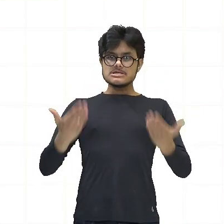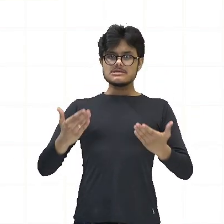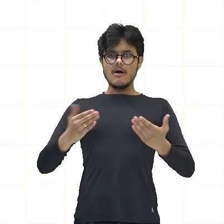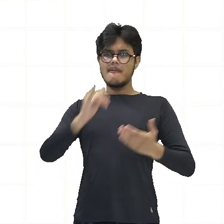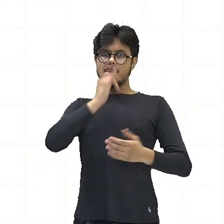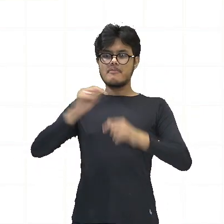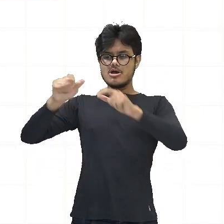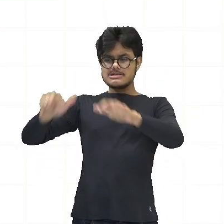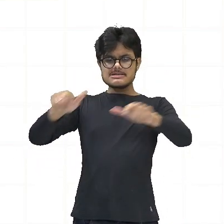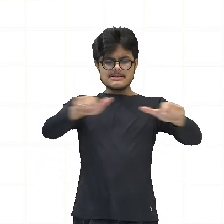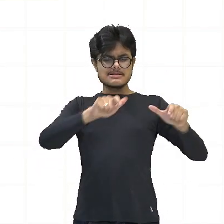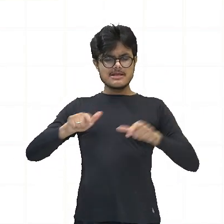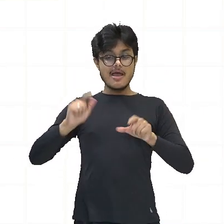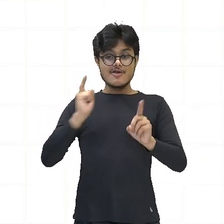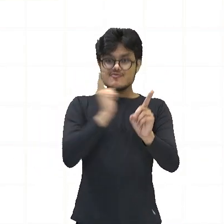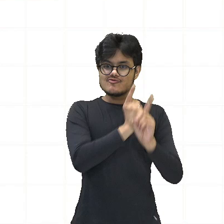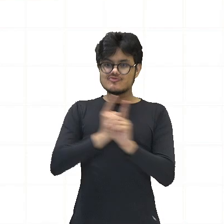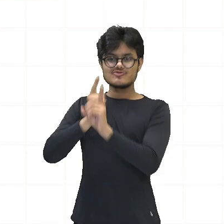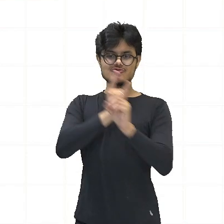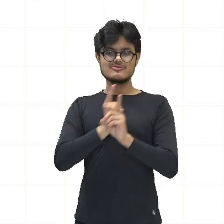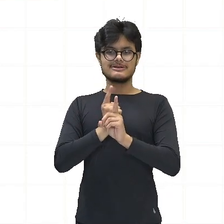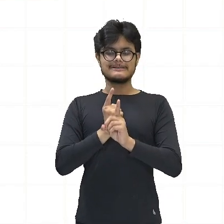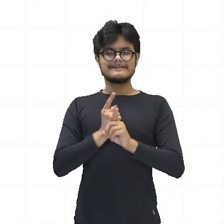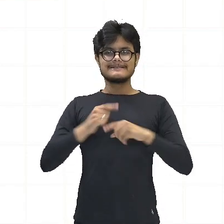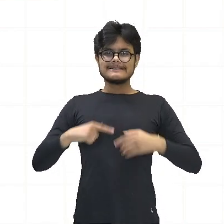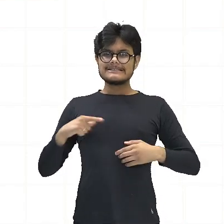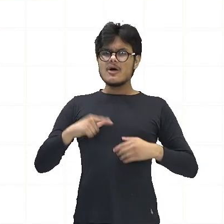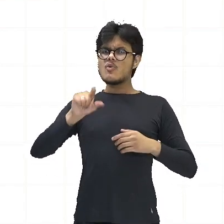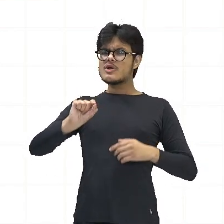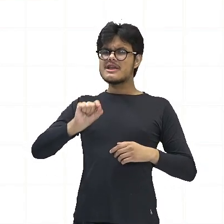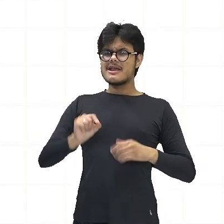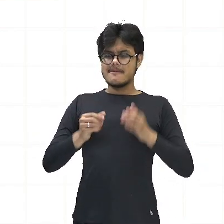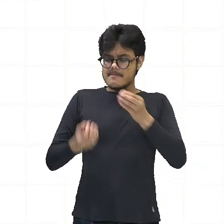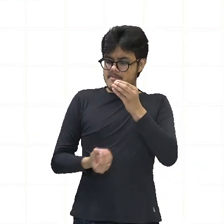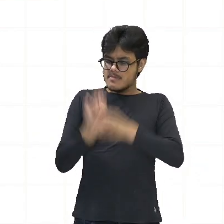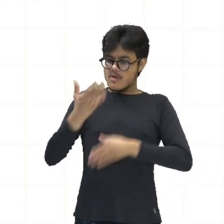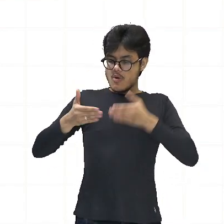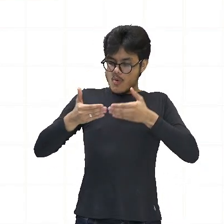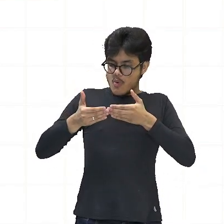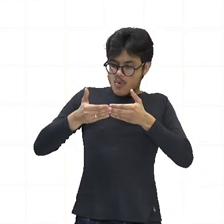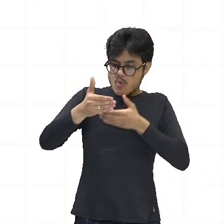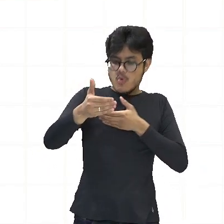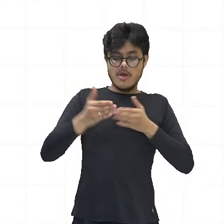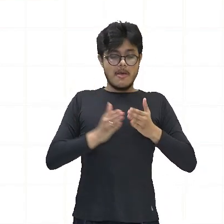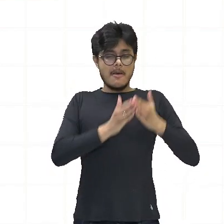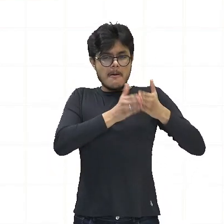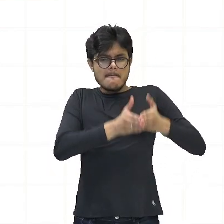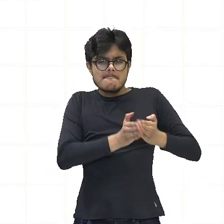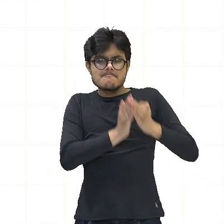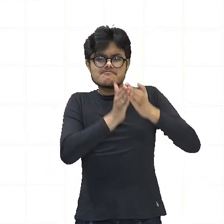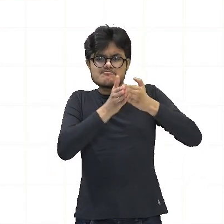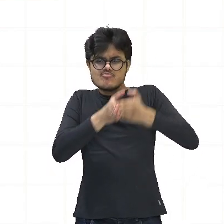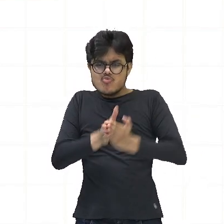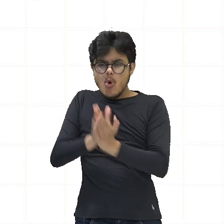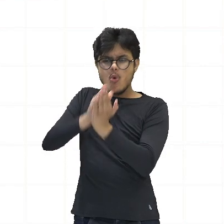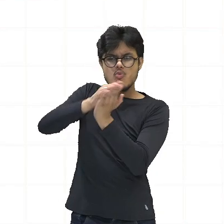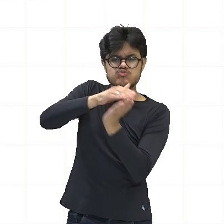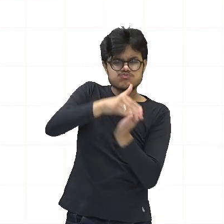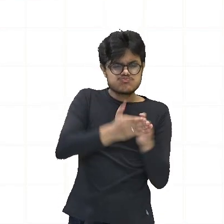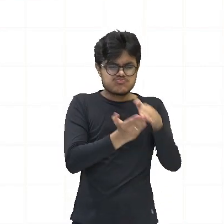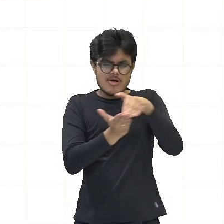terras, e aí nós temos o período das grandes navegações, as rotas comerciais e